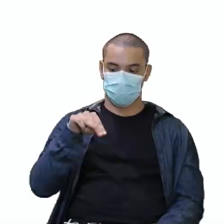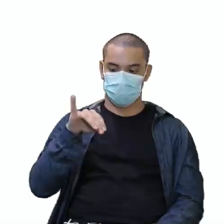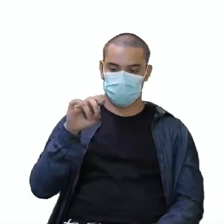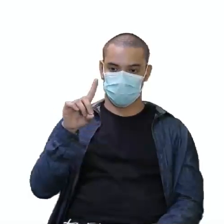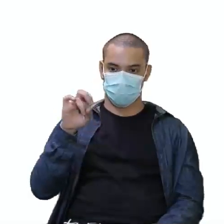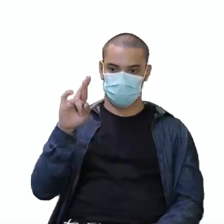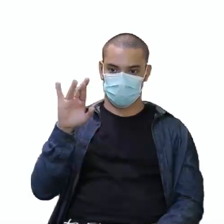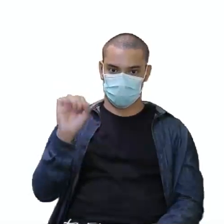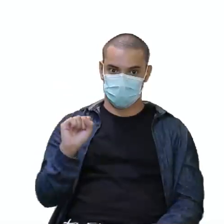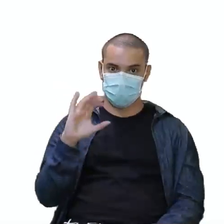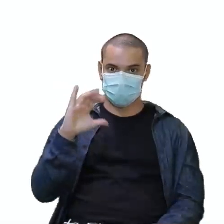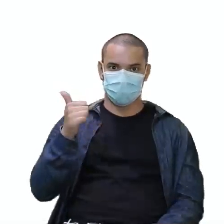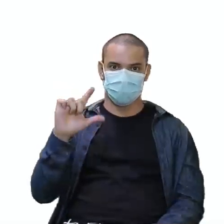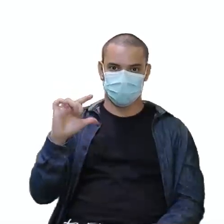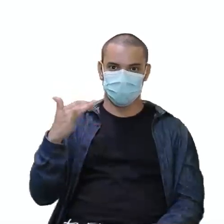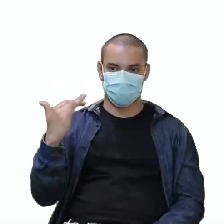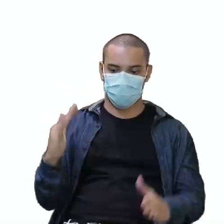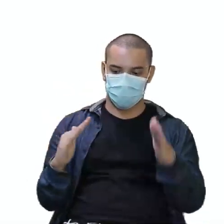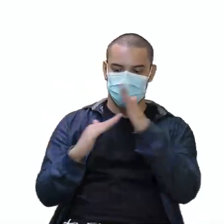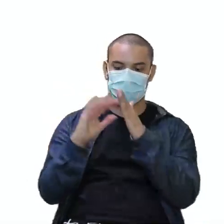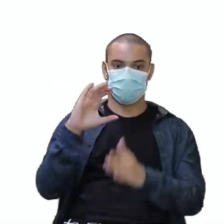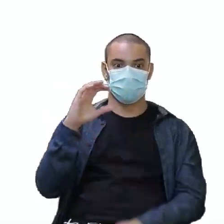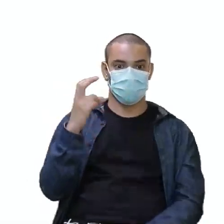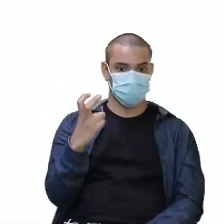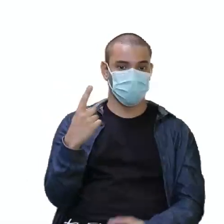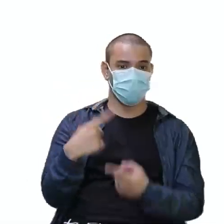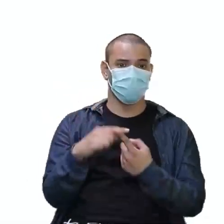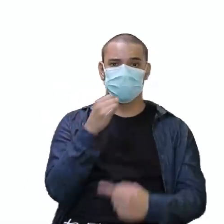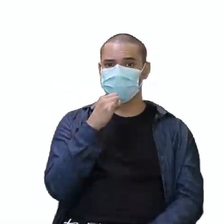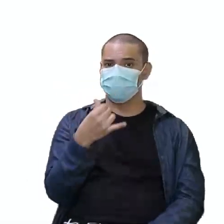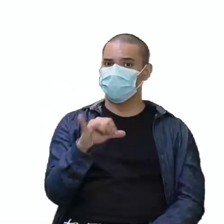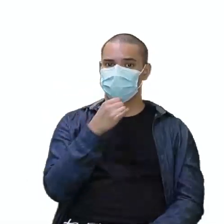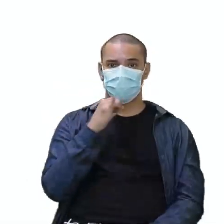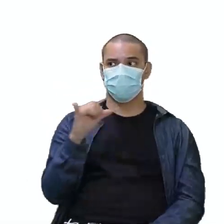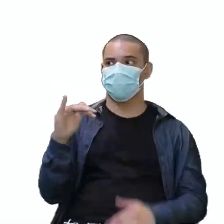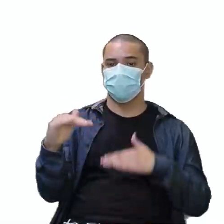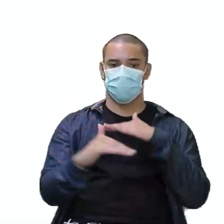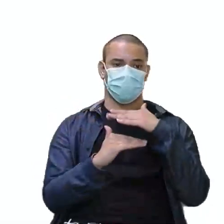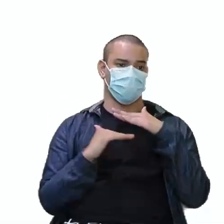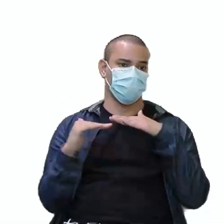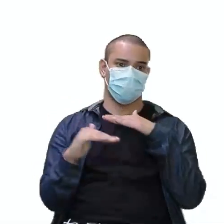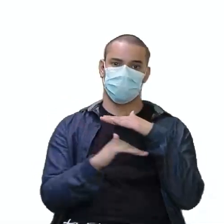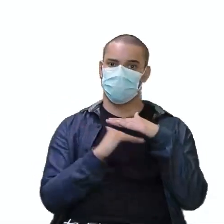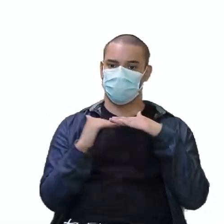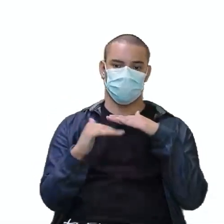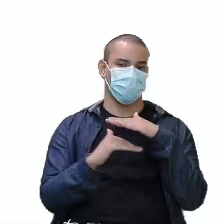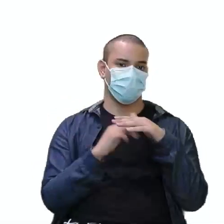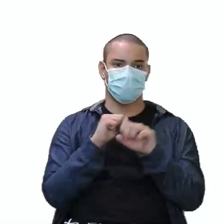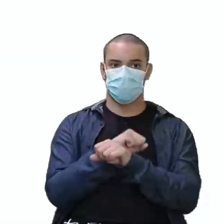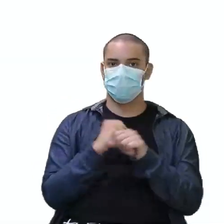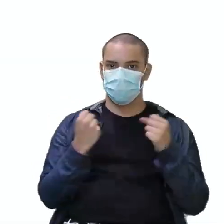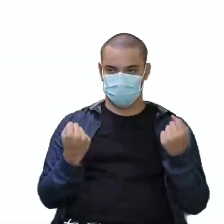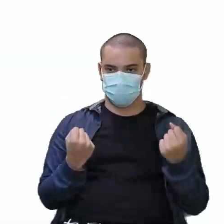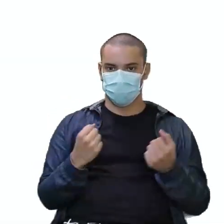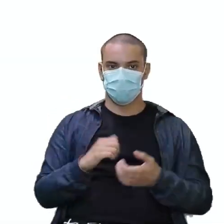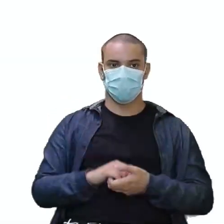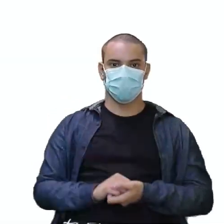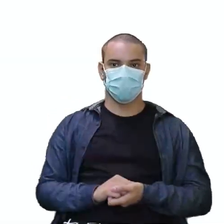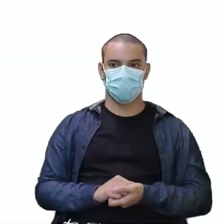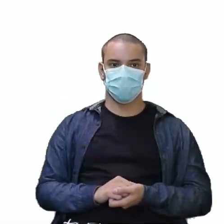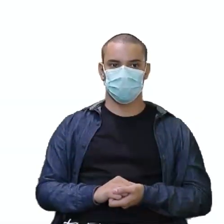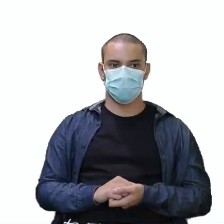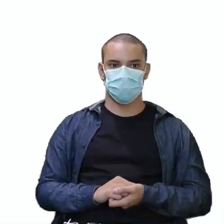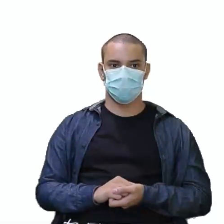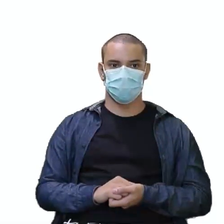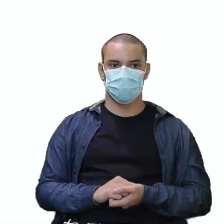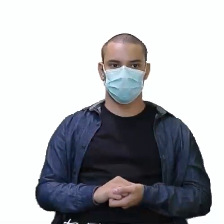a partir desse nível a energia disponível é muito inferior aos gastos, tá bom? Vamos